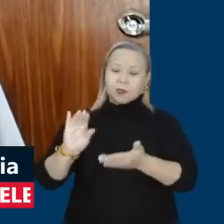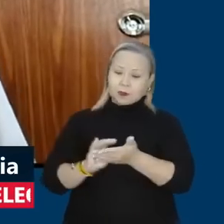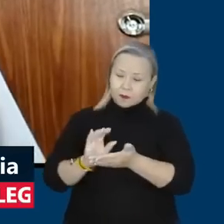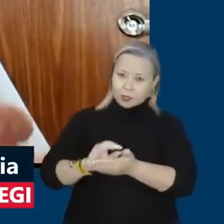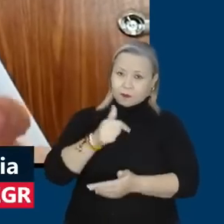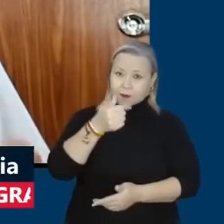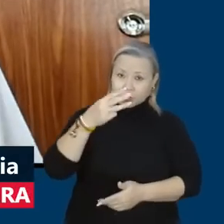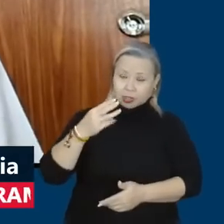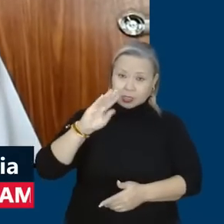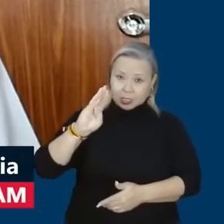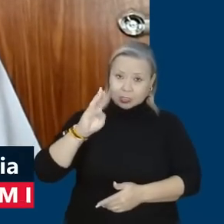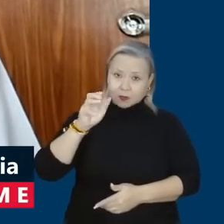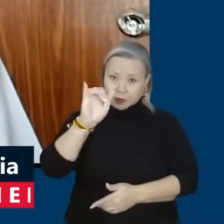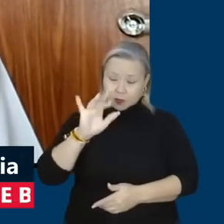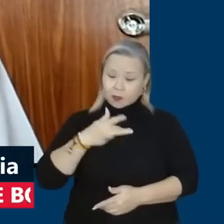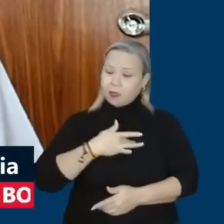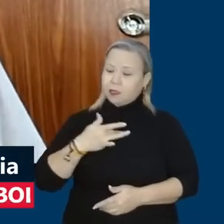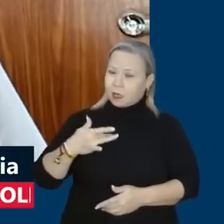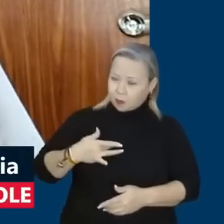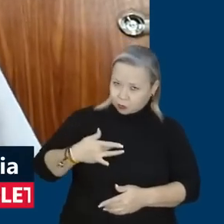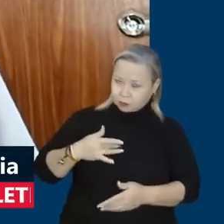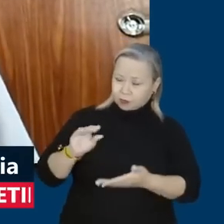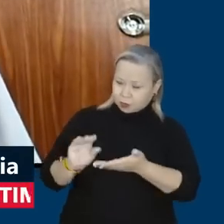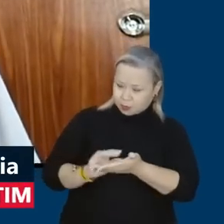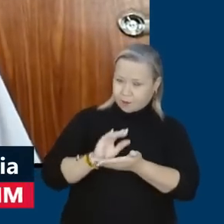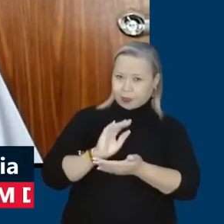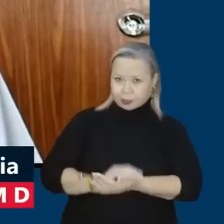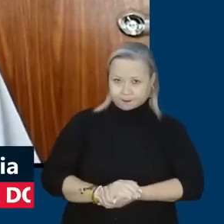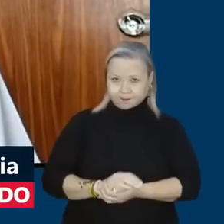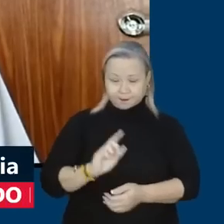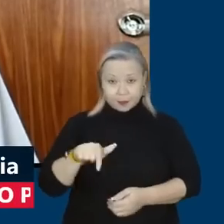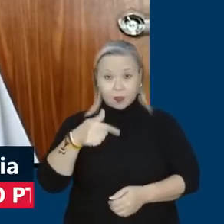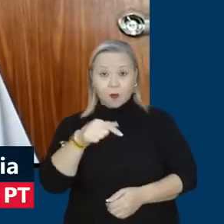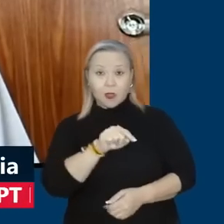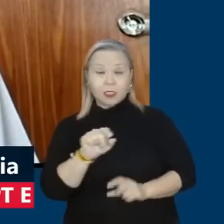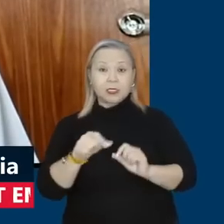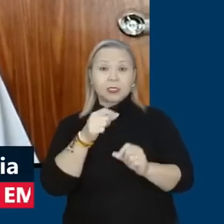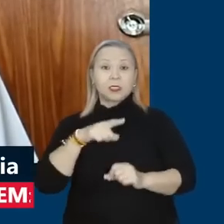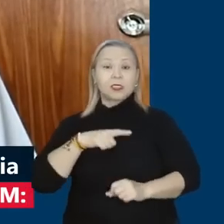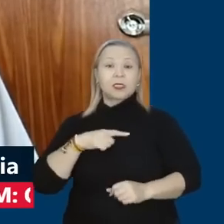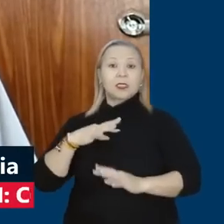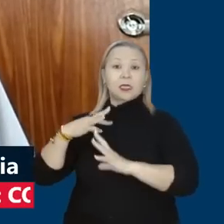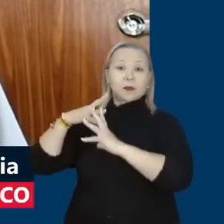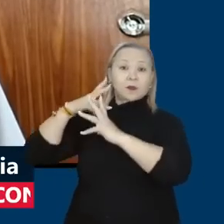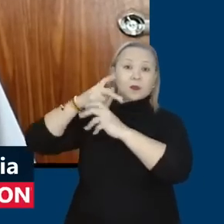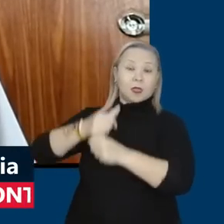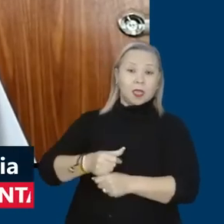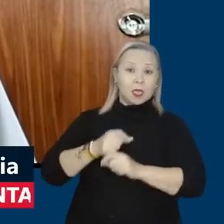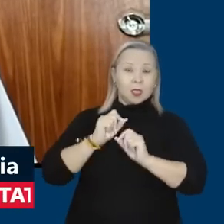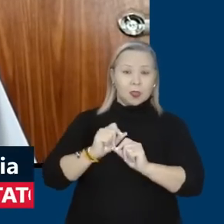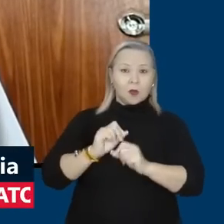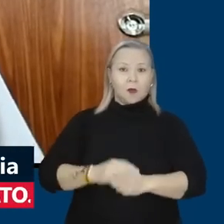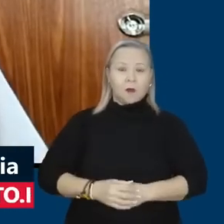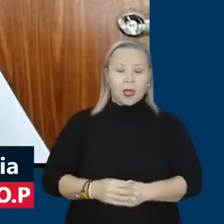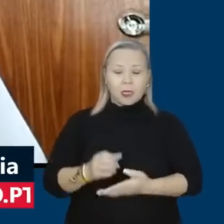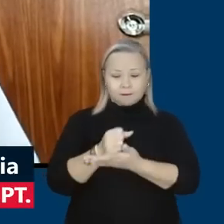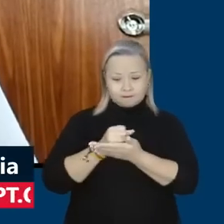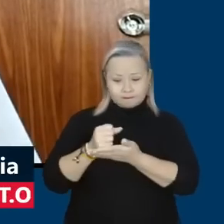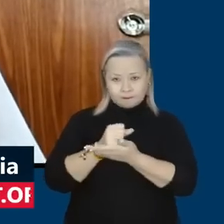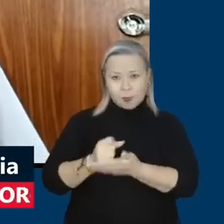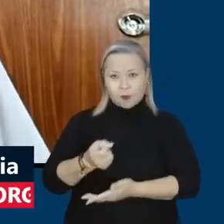23 bilhões na saúde. Além disso, nós temos a retomada da farmácia